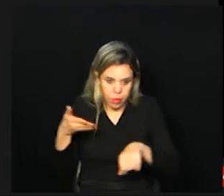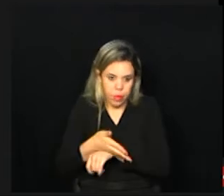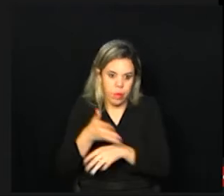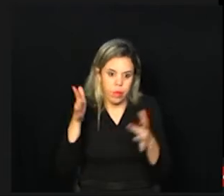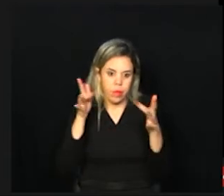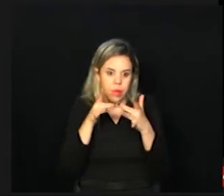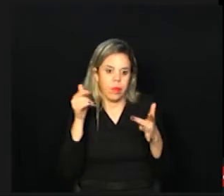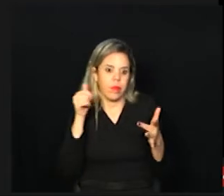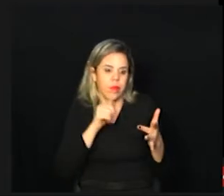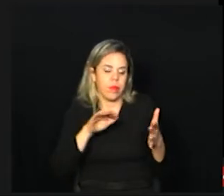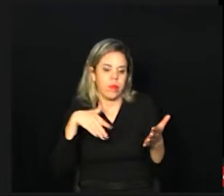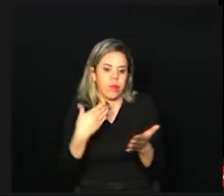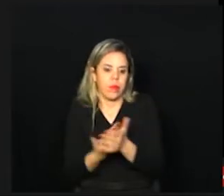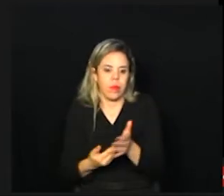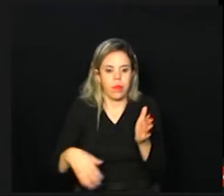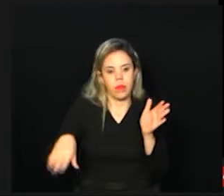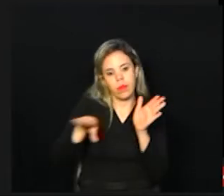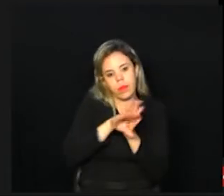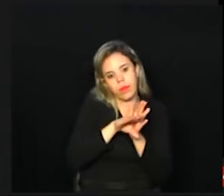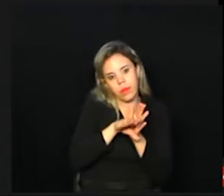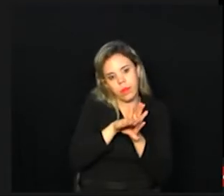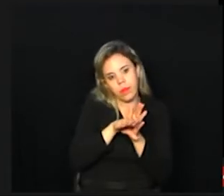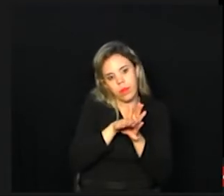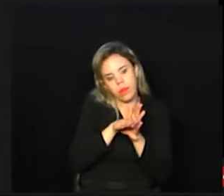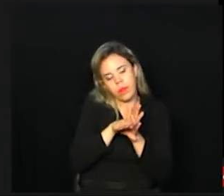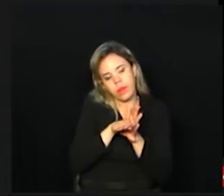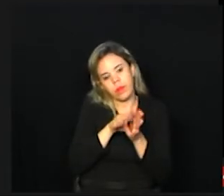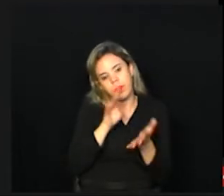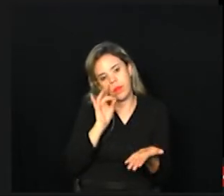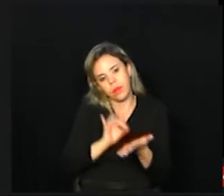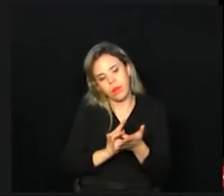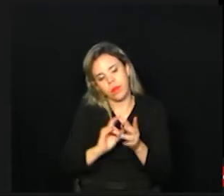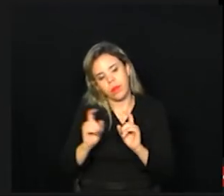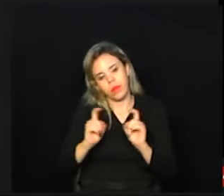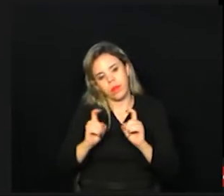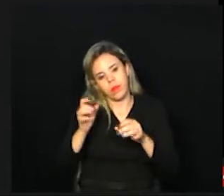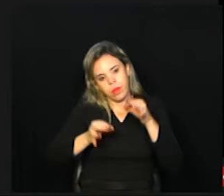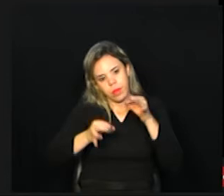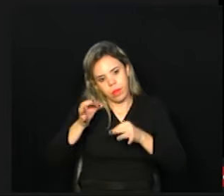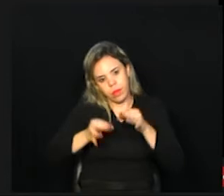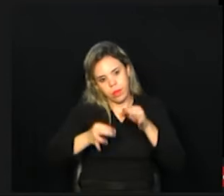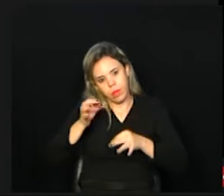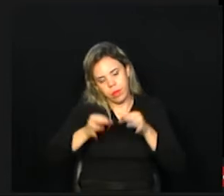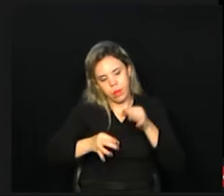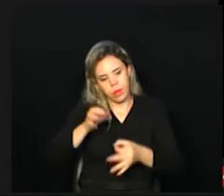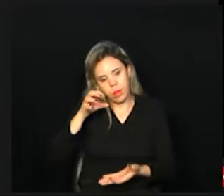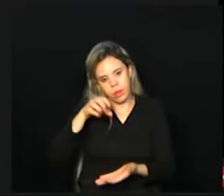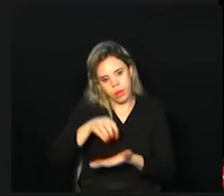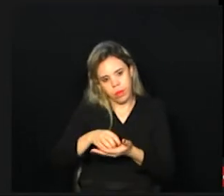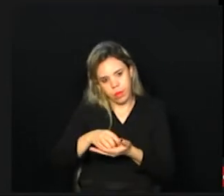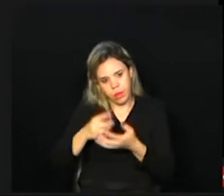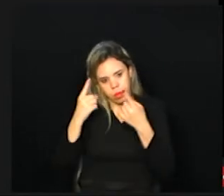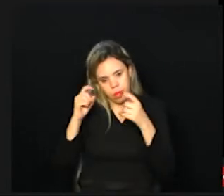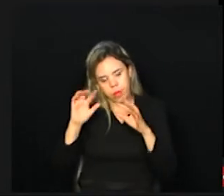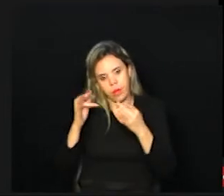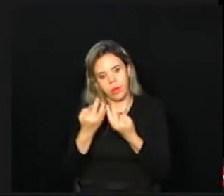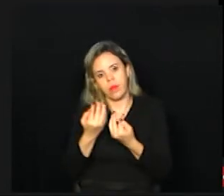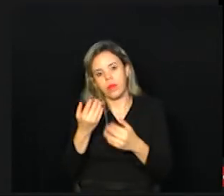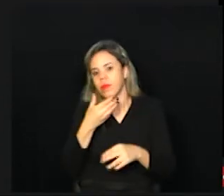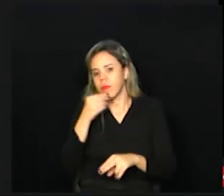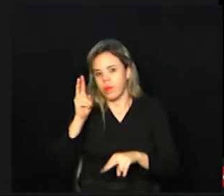mulher até chegar às vias de fato de uma audiência na vara de violência doméstica dele ser condenado e ser preso.